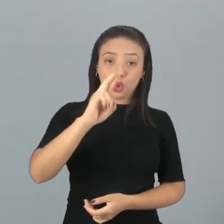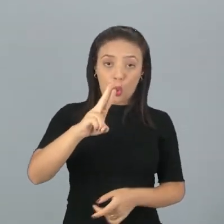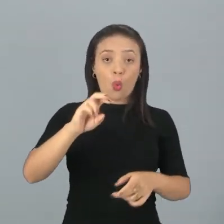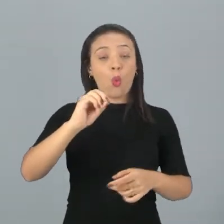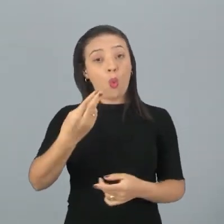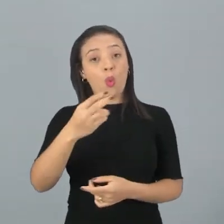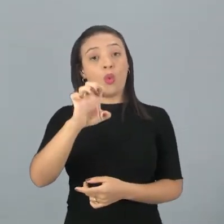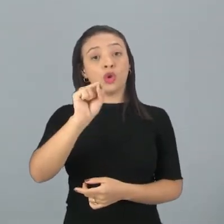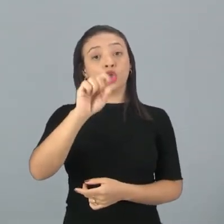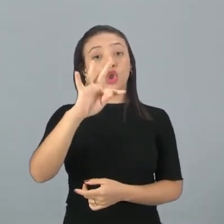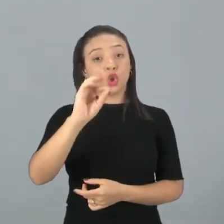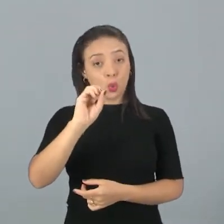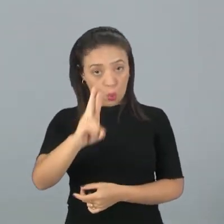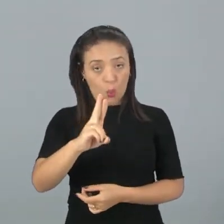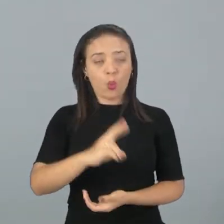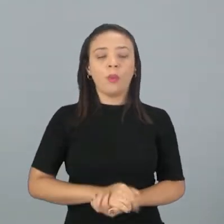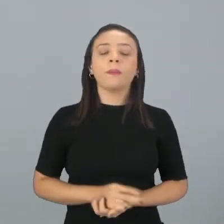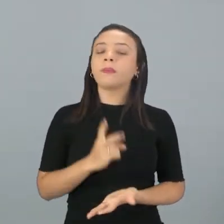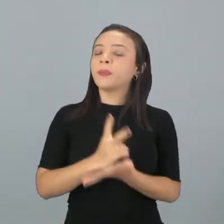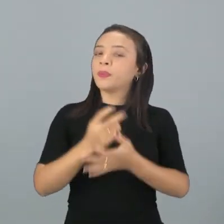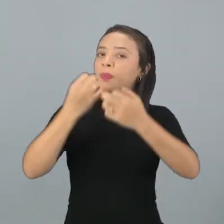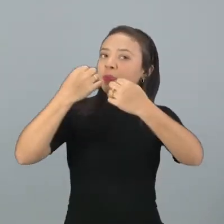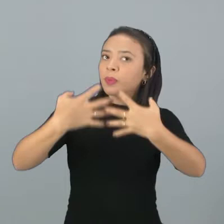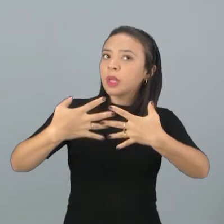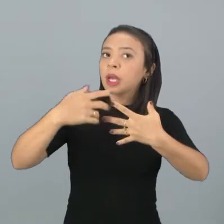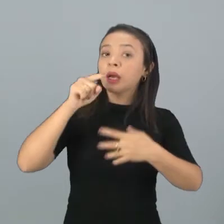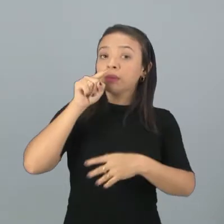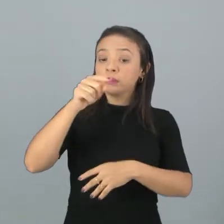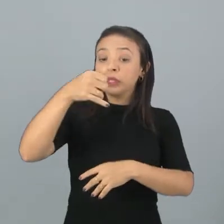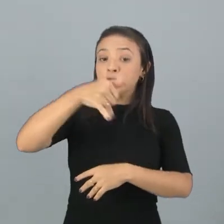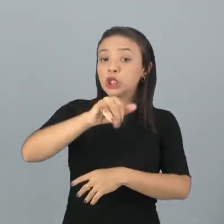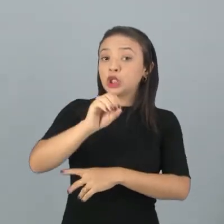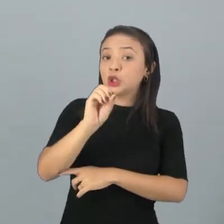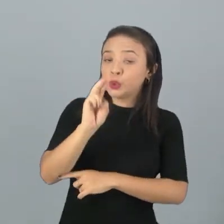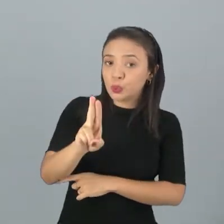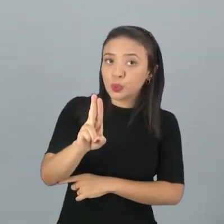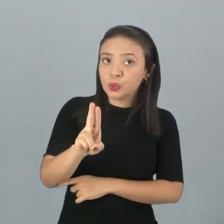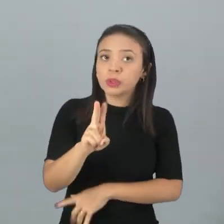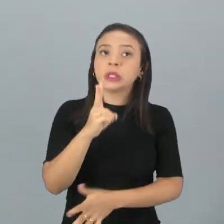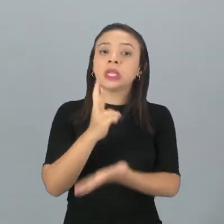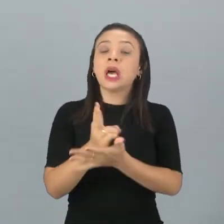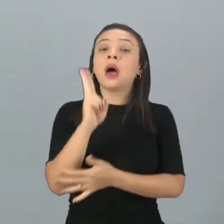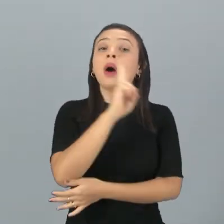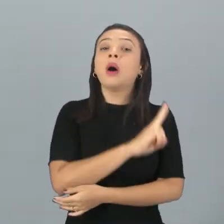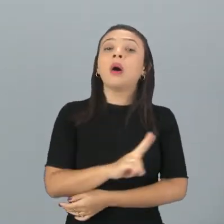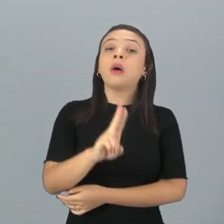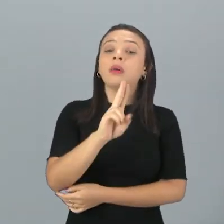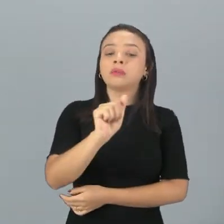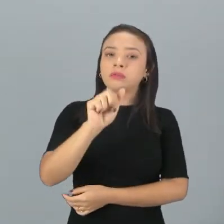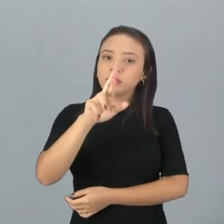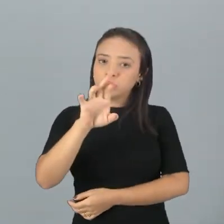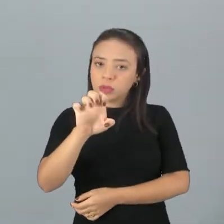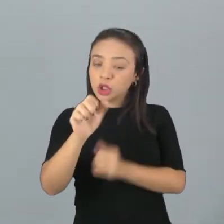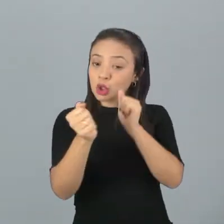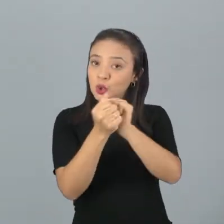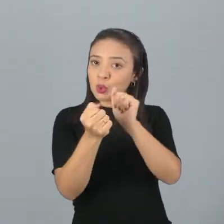com os outros pronomes. Toda vez que você falar sobre o you no singular, você vai usar are como